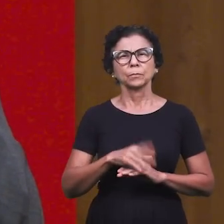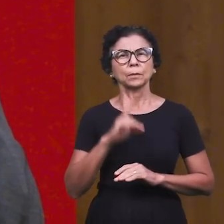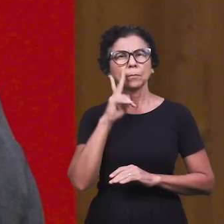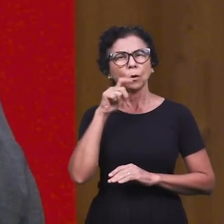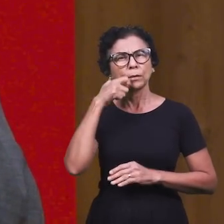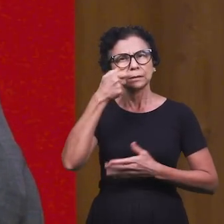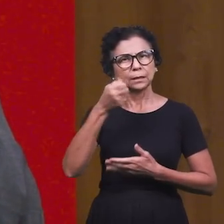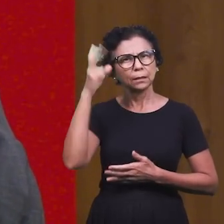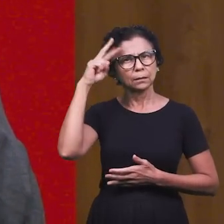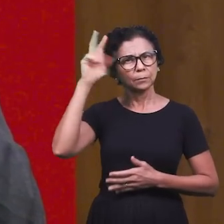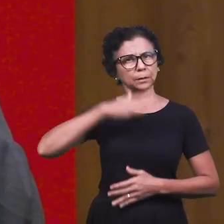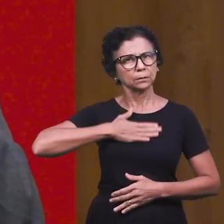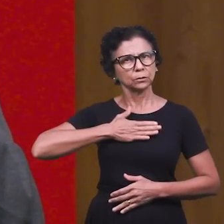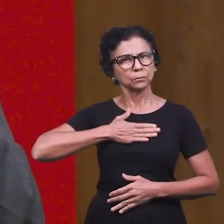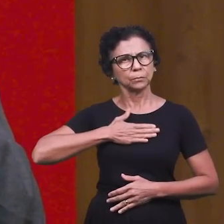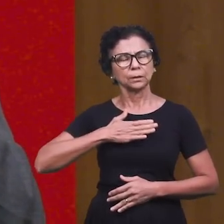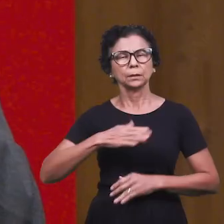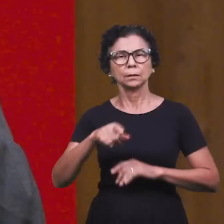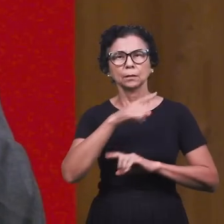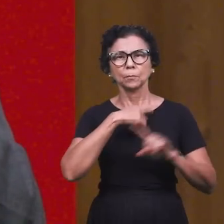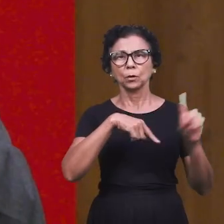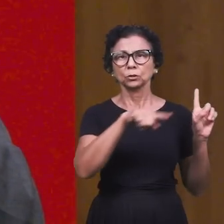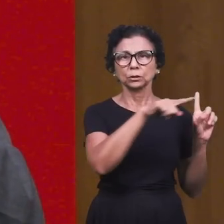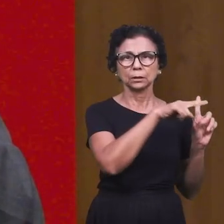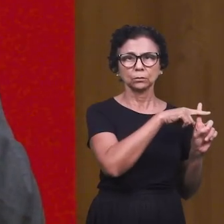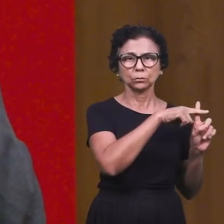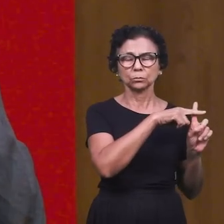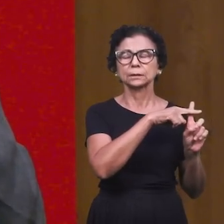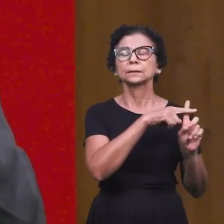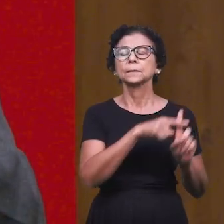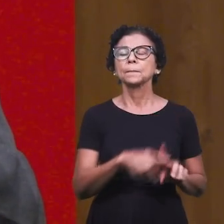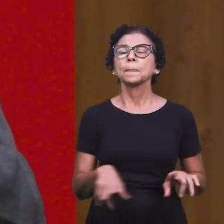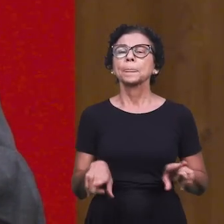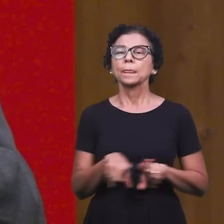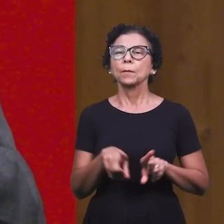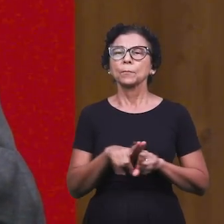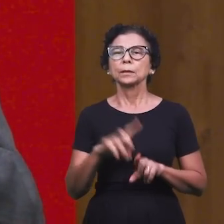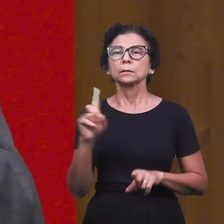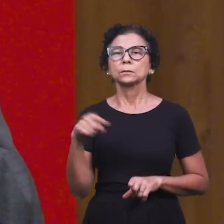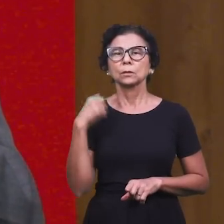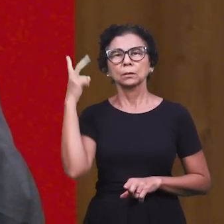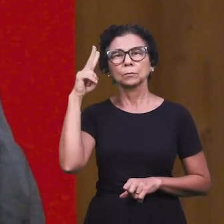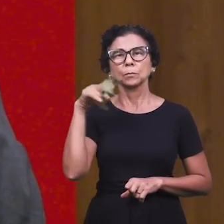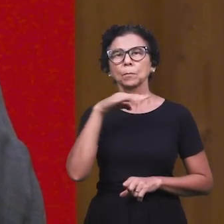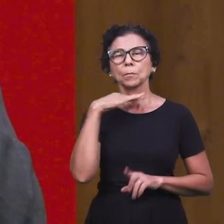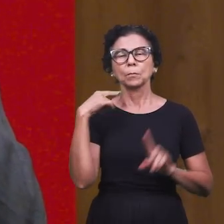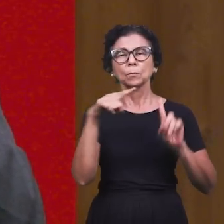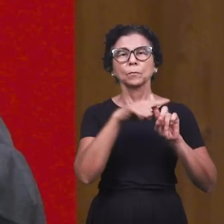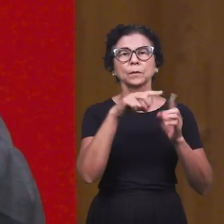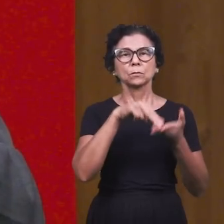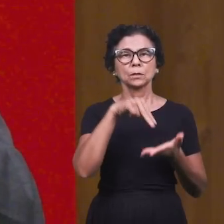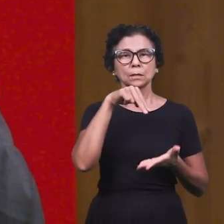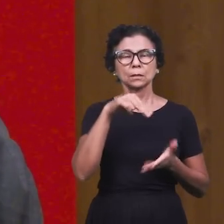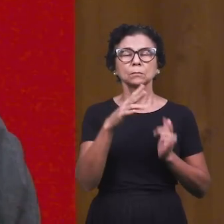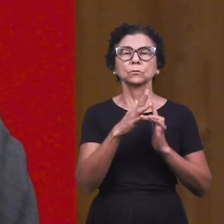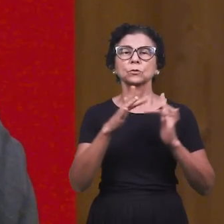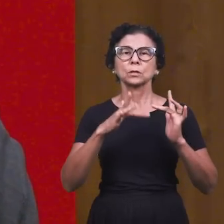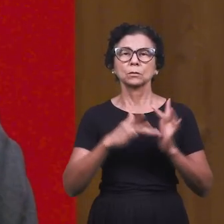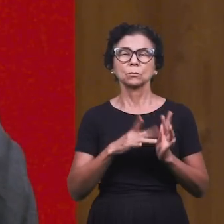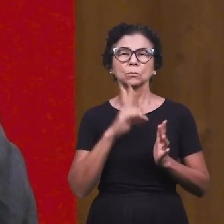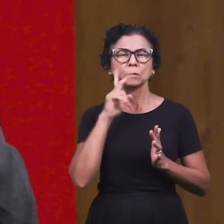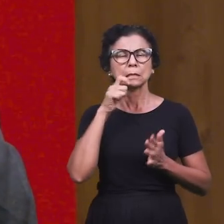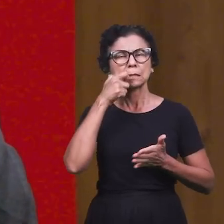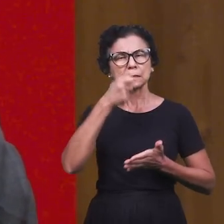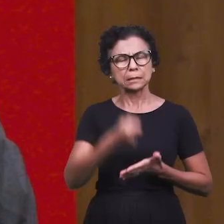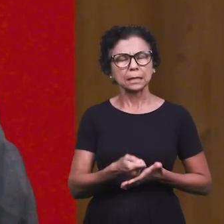Quando nós comemoramos a ceia, nós lembramos da morte e da ressurreição de Jesus. Nós anunciamos a sua morte até